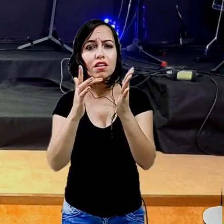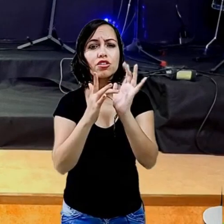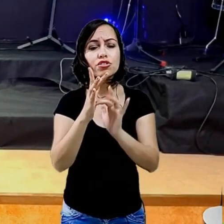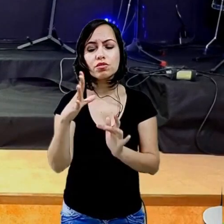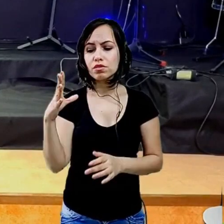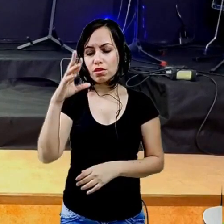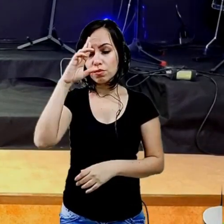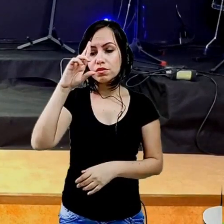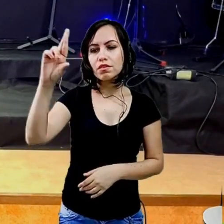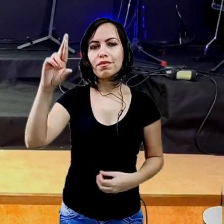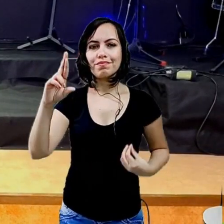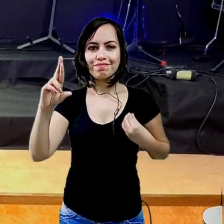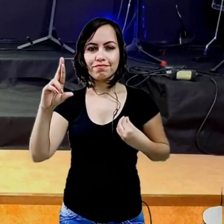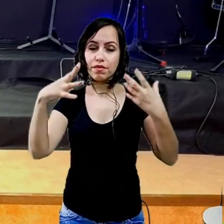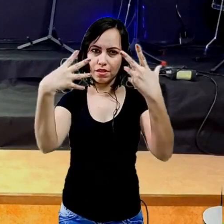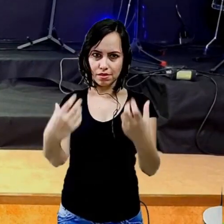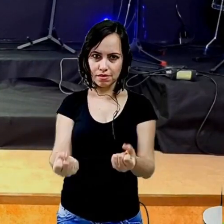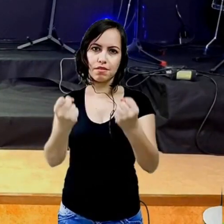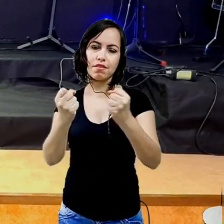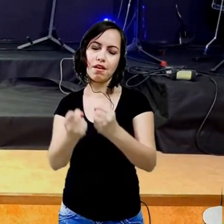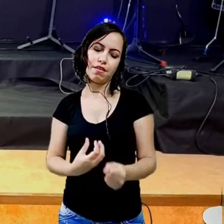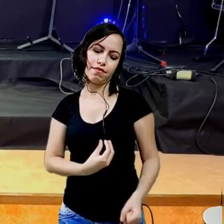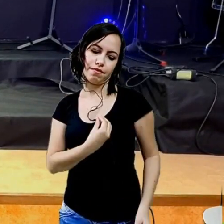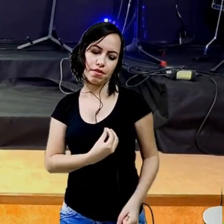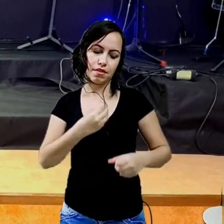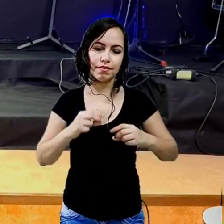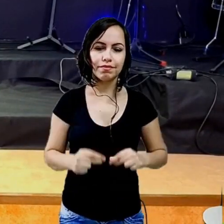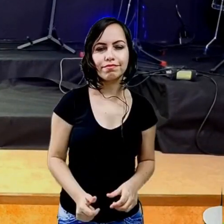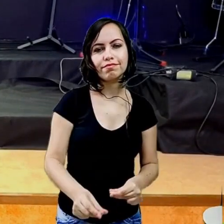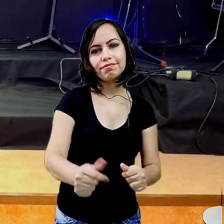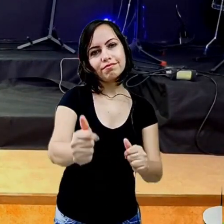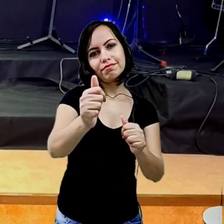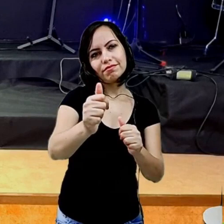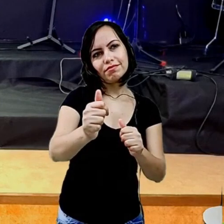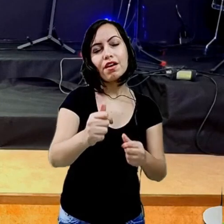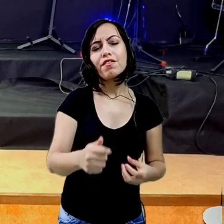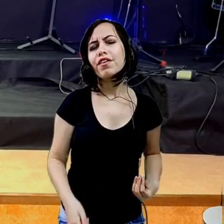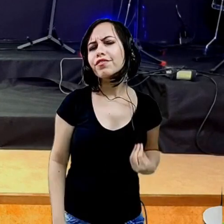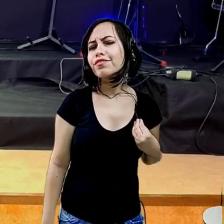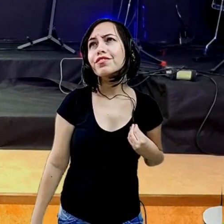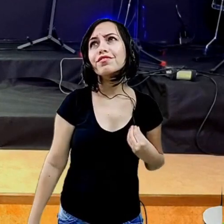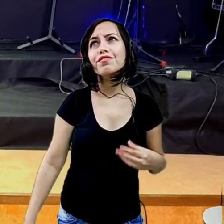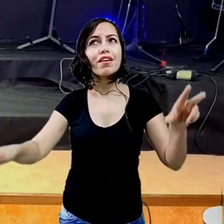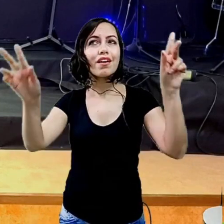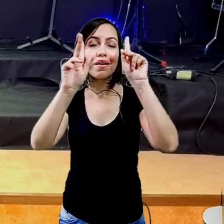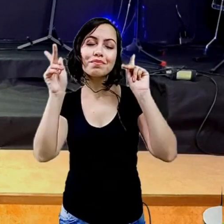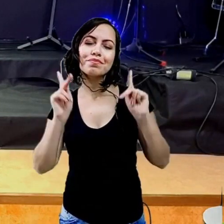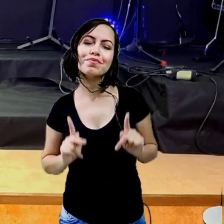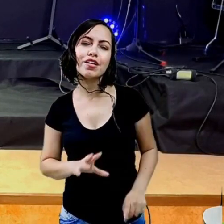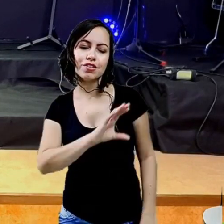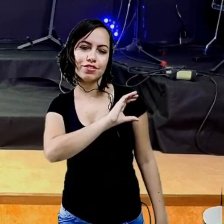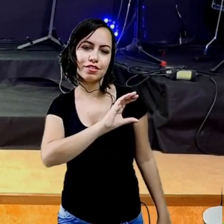receberá, a eternidade, vai desfrutar da paz de Cristo,